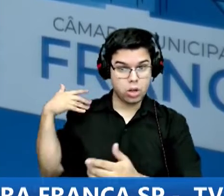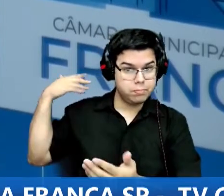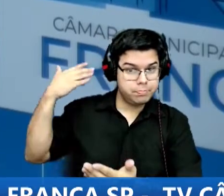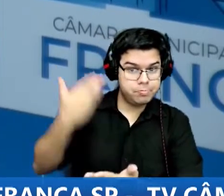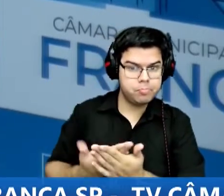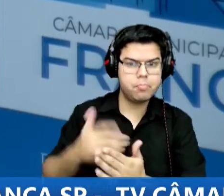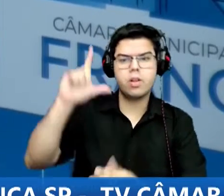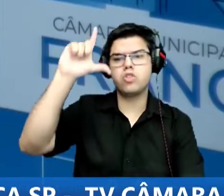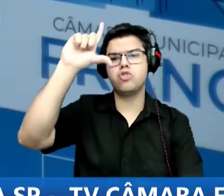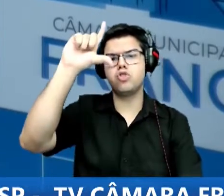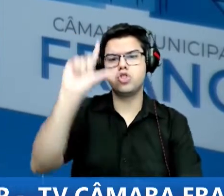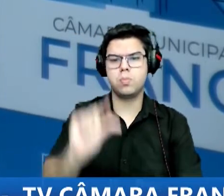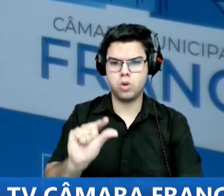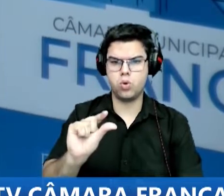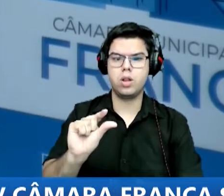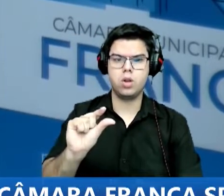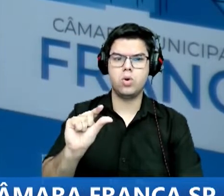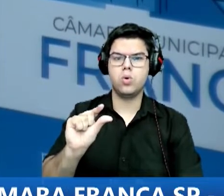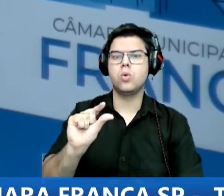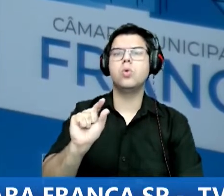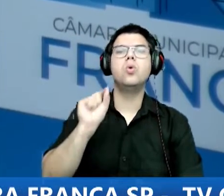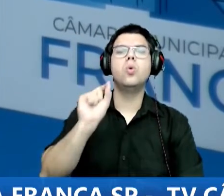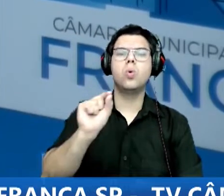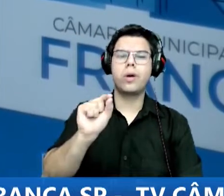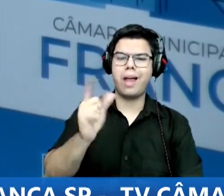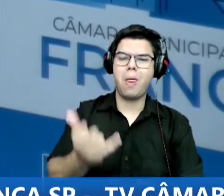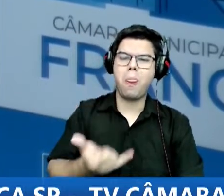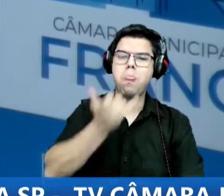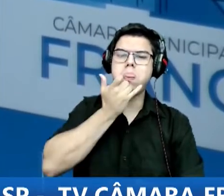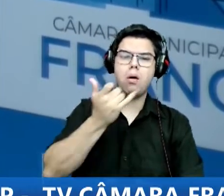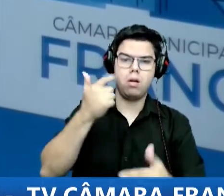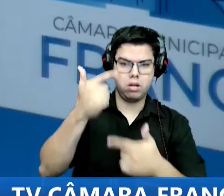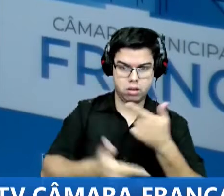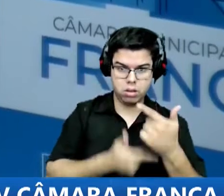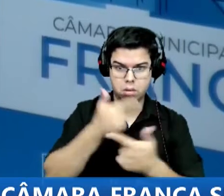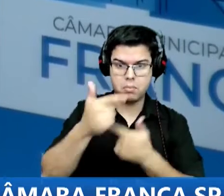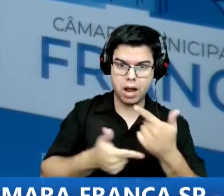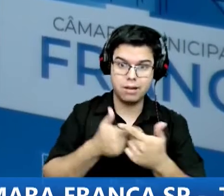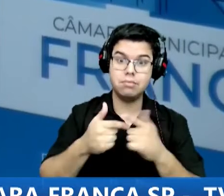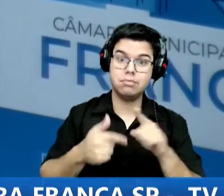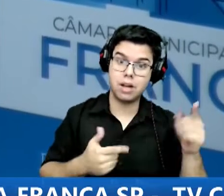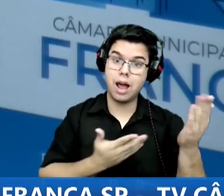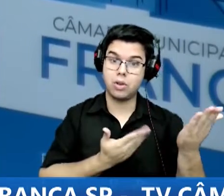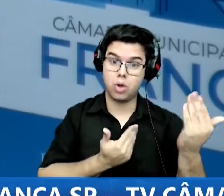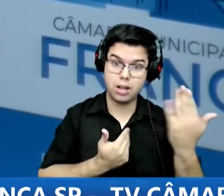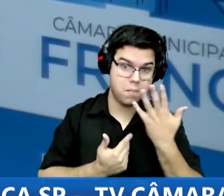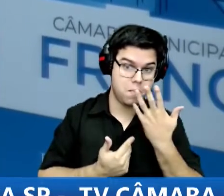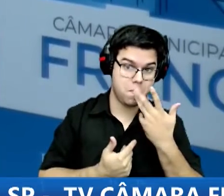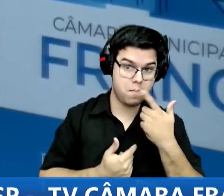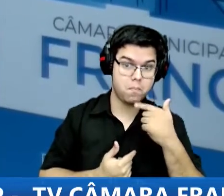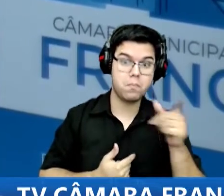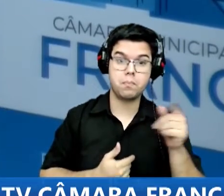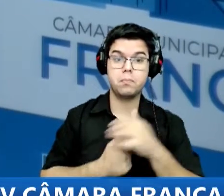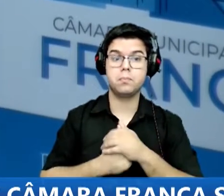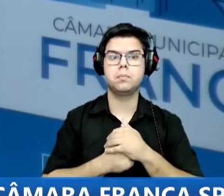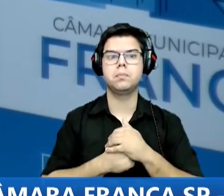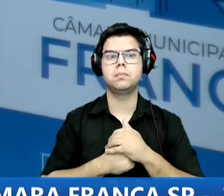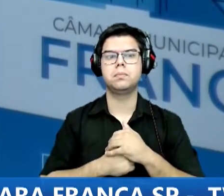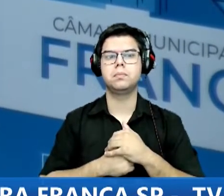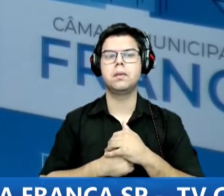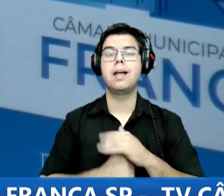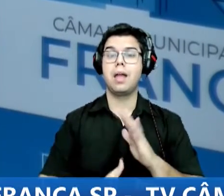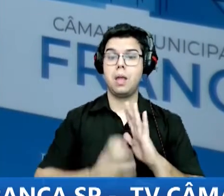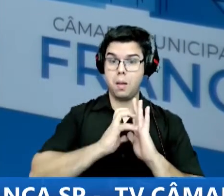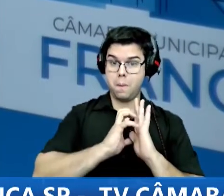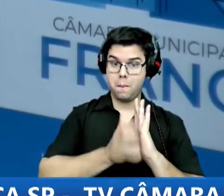número de acidentes de trabalho em adolescentes e crianças. Na base de dados do